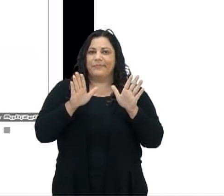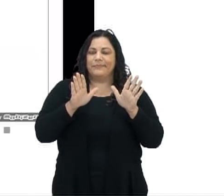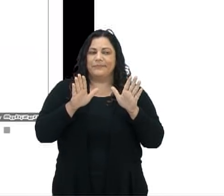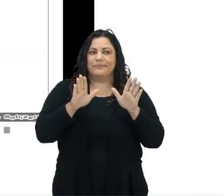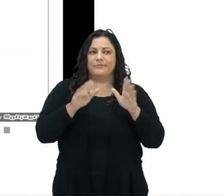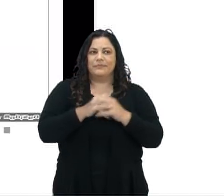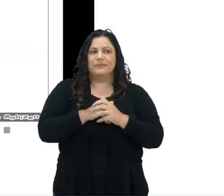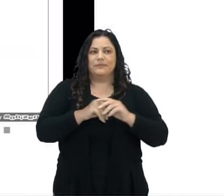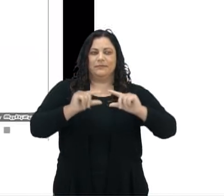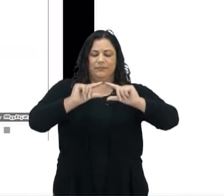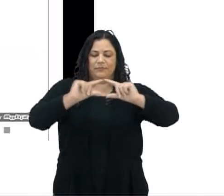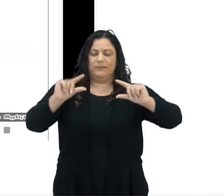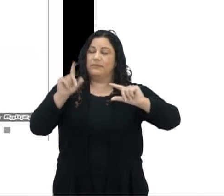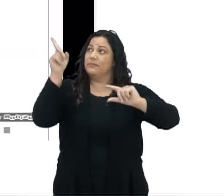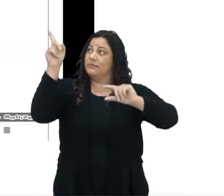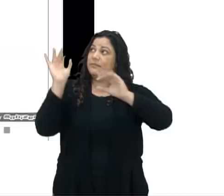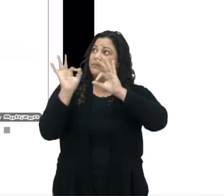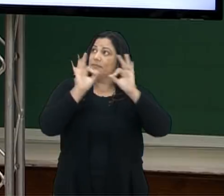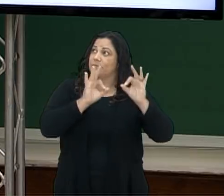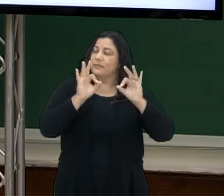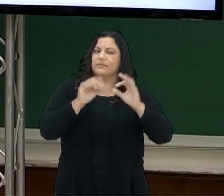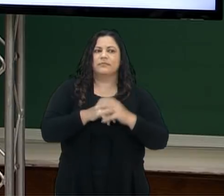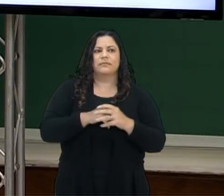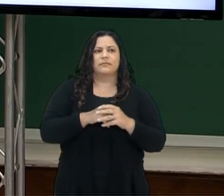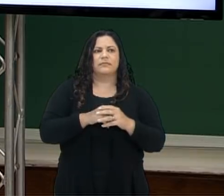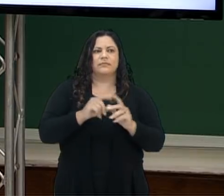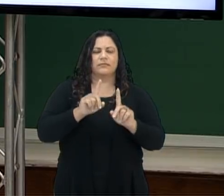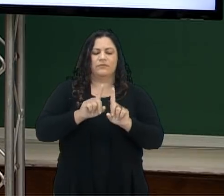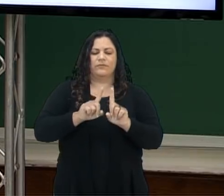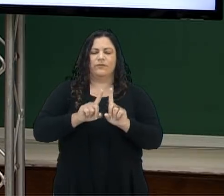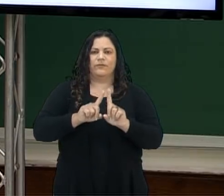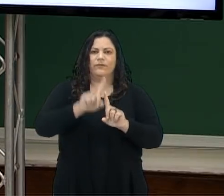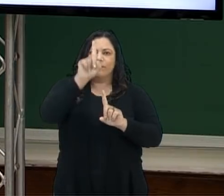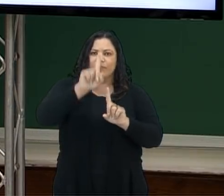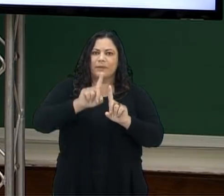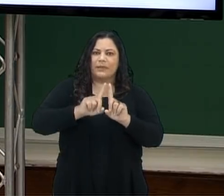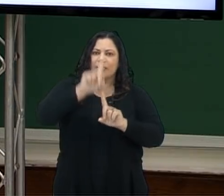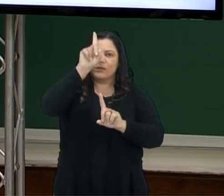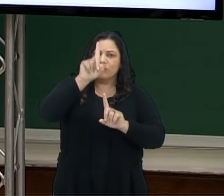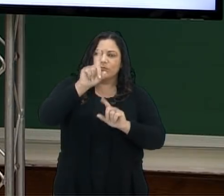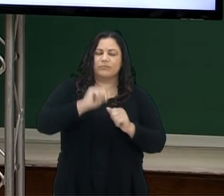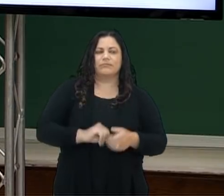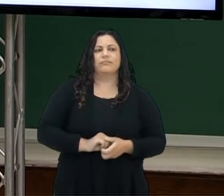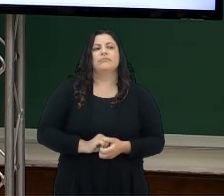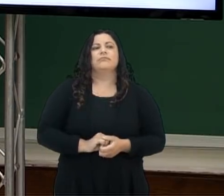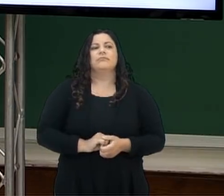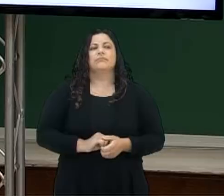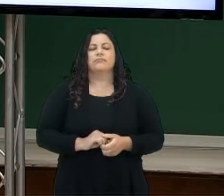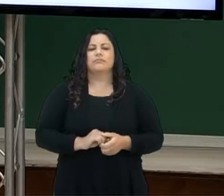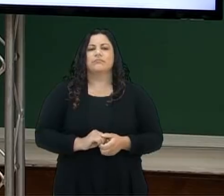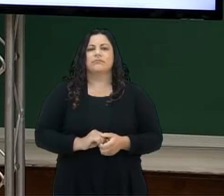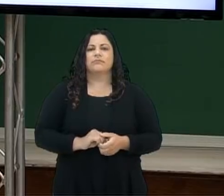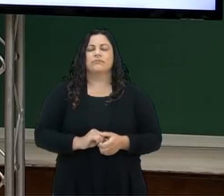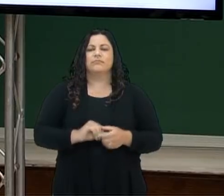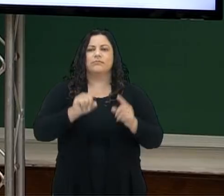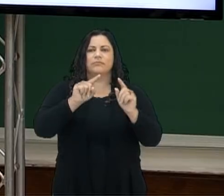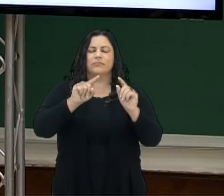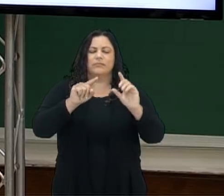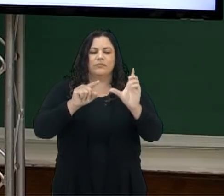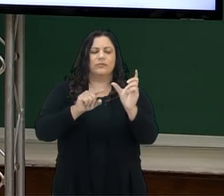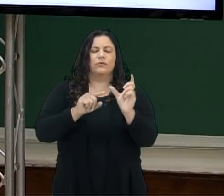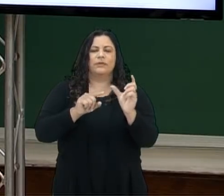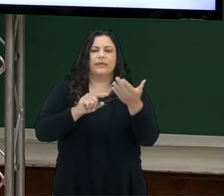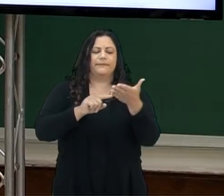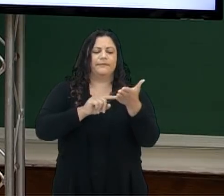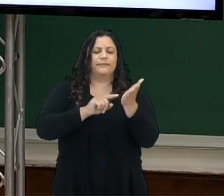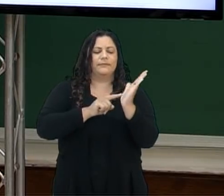uma telinha aqui embaixo que tem uma seta que você consegue puxar para cima. Então, você vai puxar para cima. Quando você puxa isso daqui para cima,